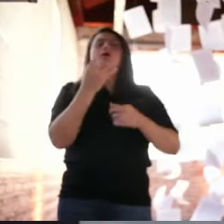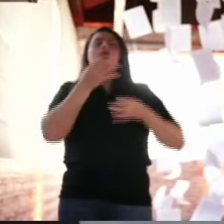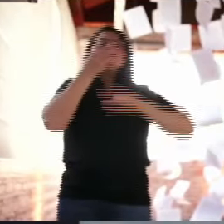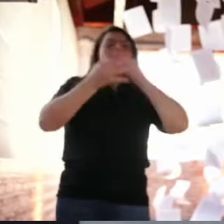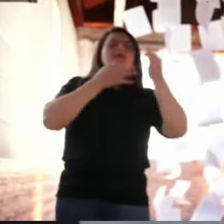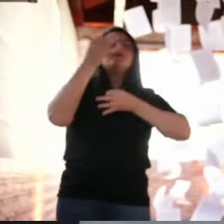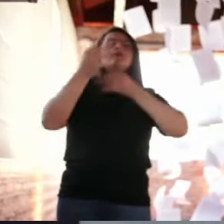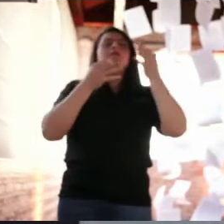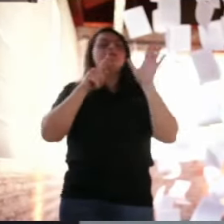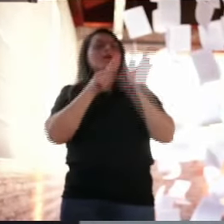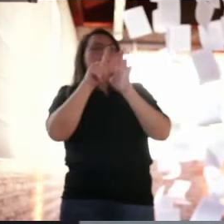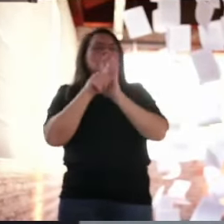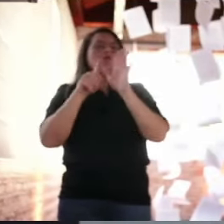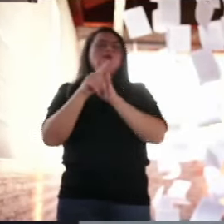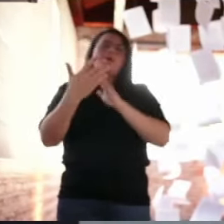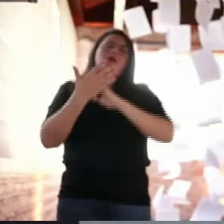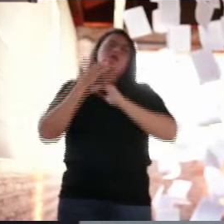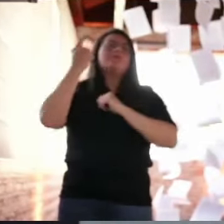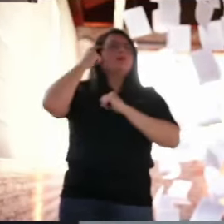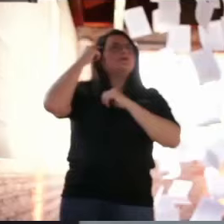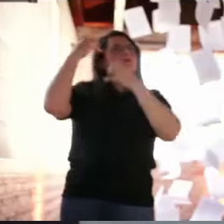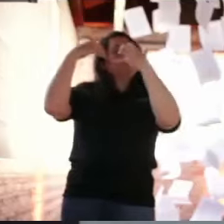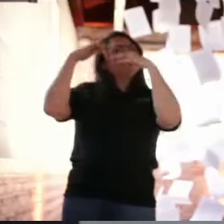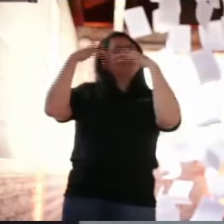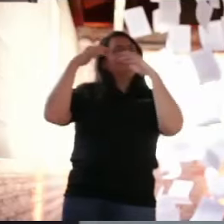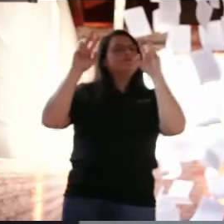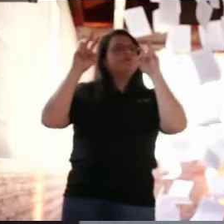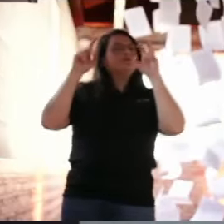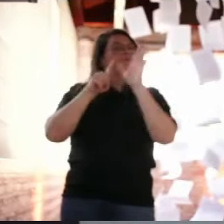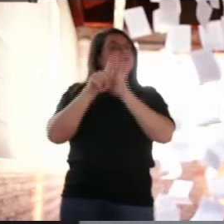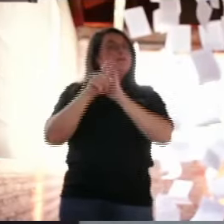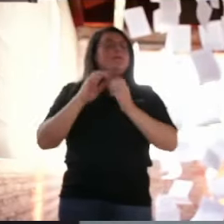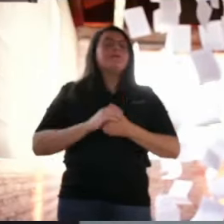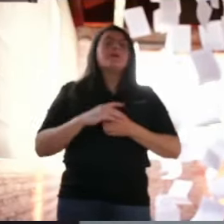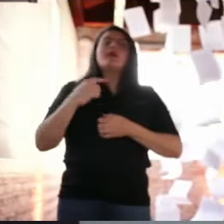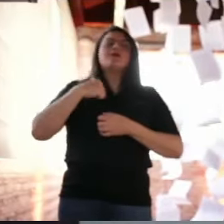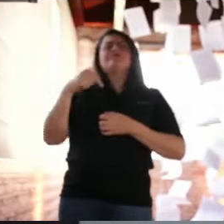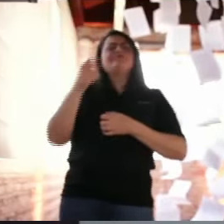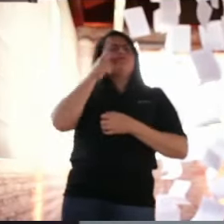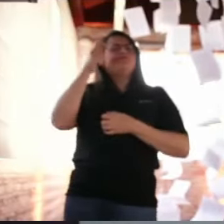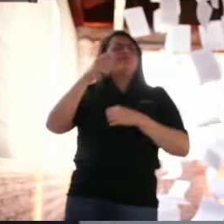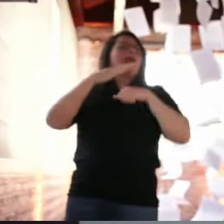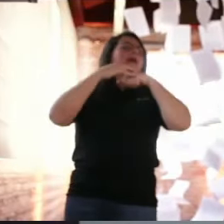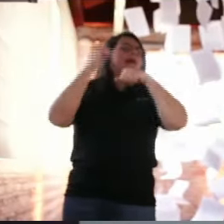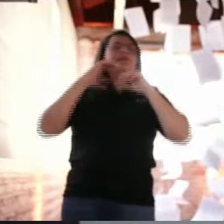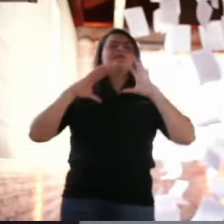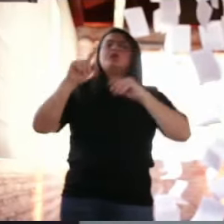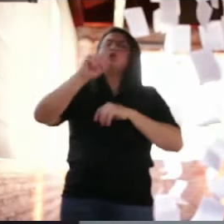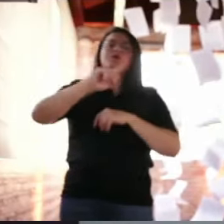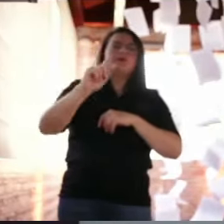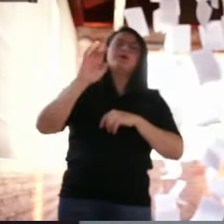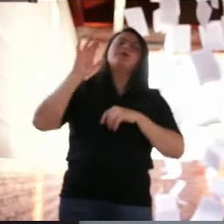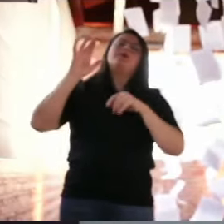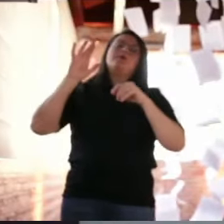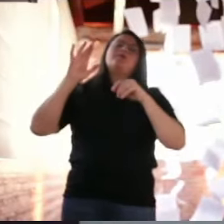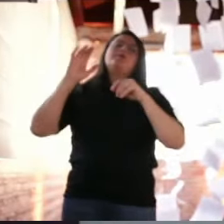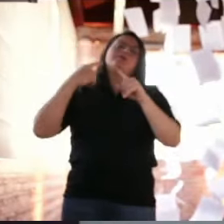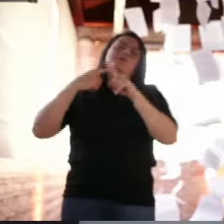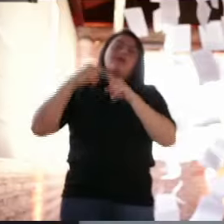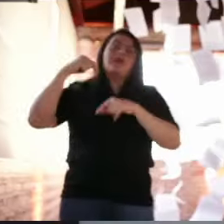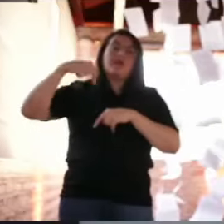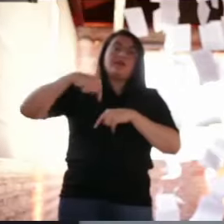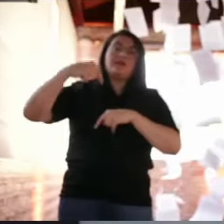perguntas que também vão me ajudar a pensar questões não tenho pretensão de agradar a todos e todas e todos porque